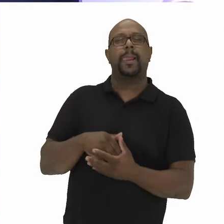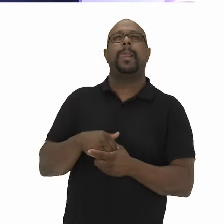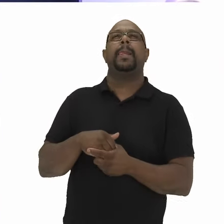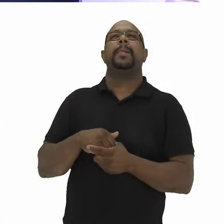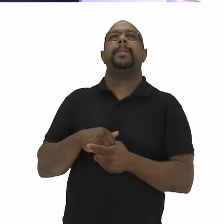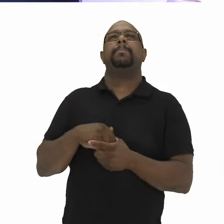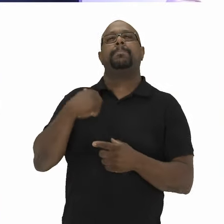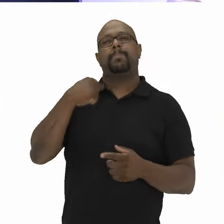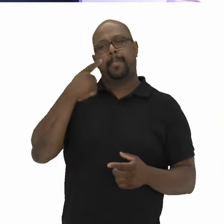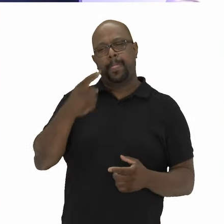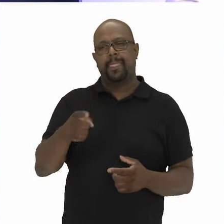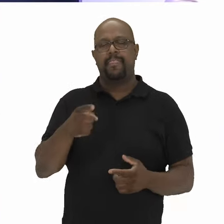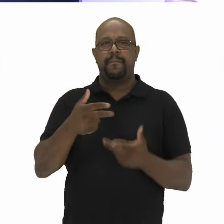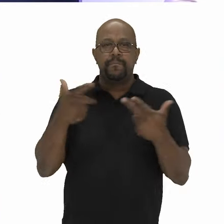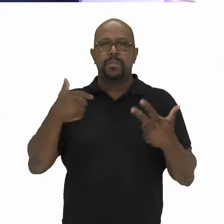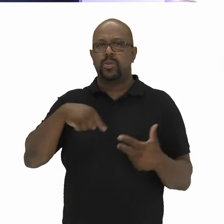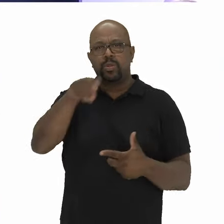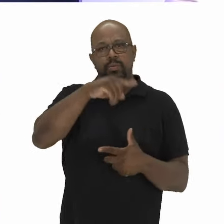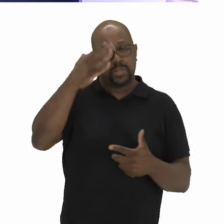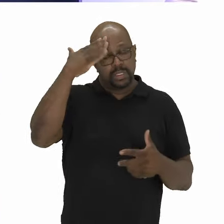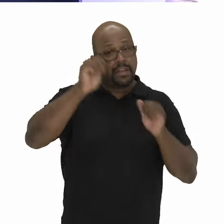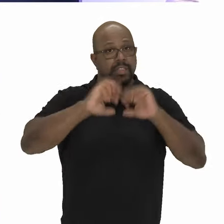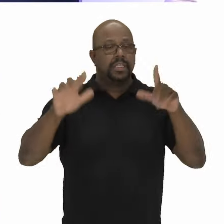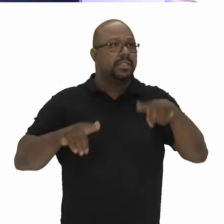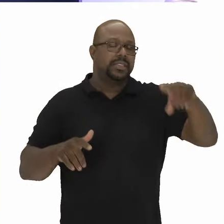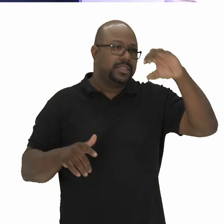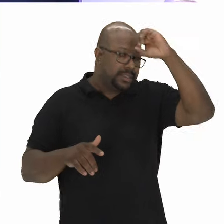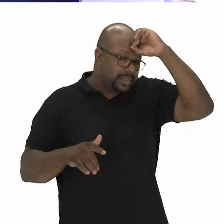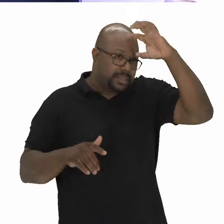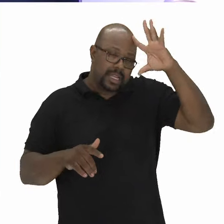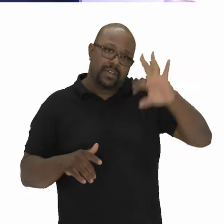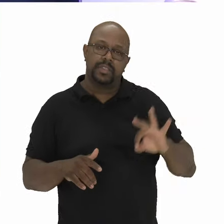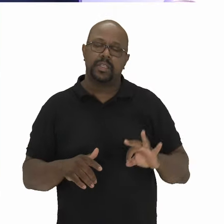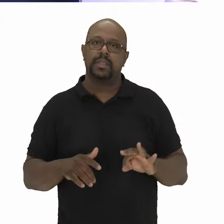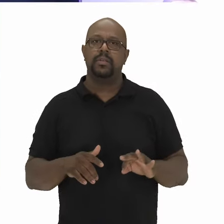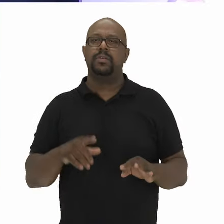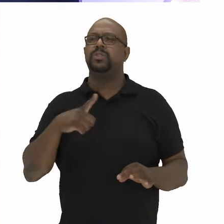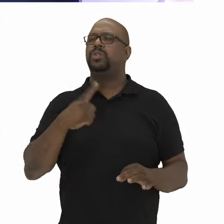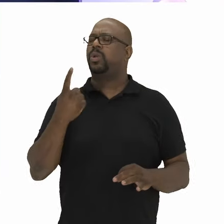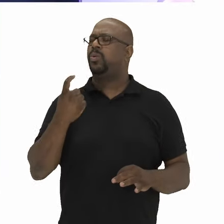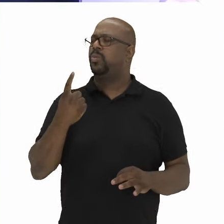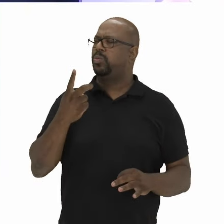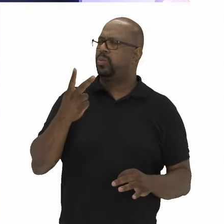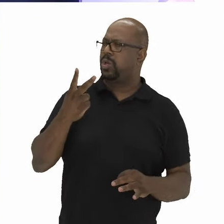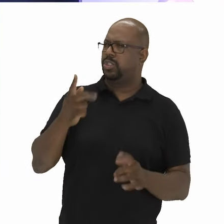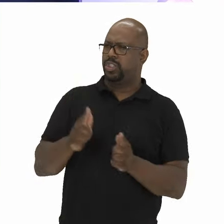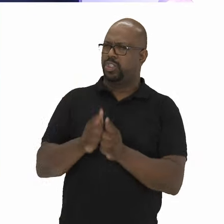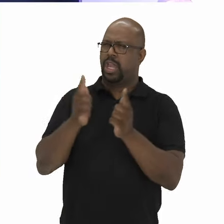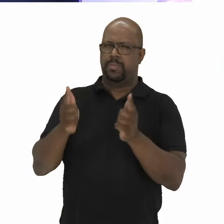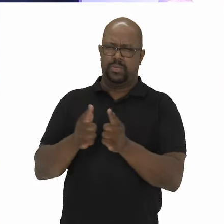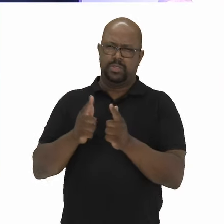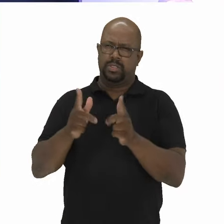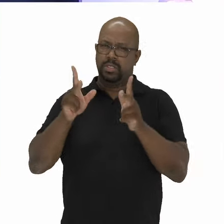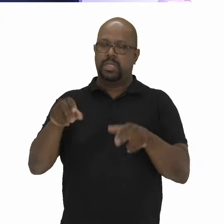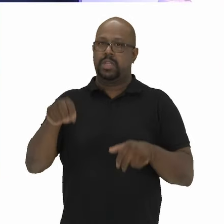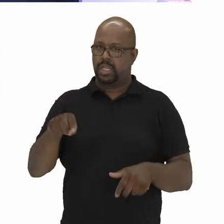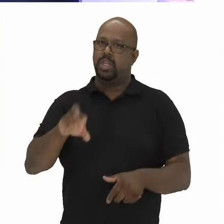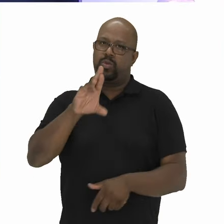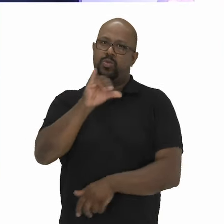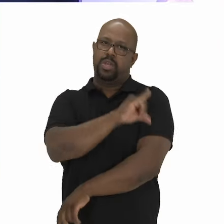final eu vi que coisas que eu jurava que todo mundo tava entendendo ninguém tava entendendo tinha um dois gêmeos